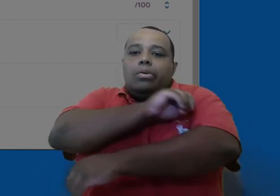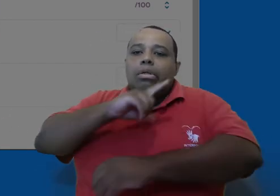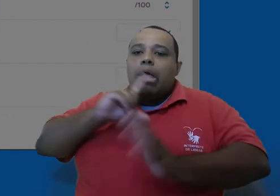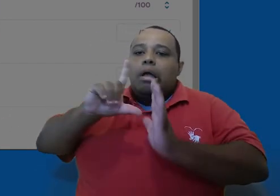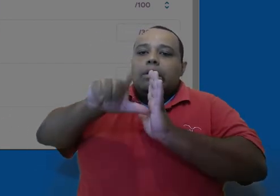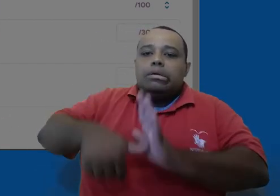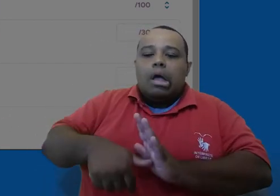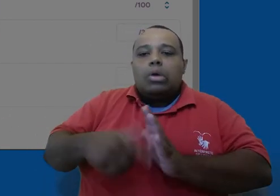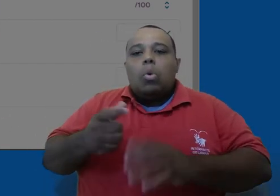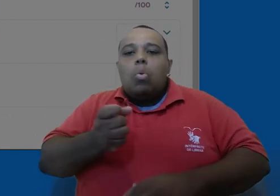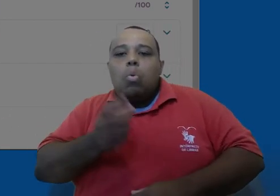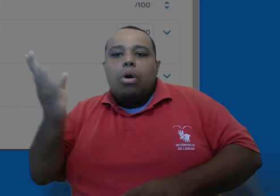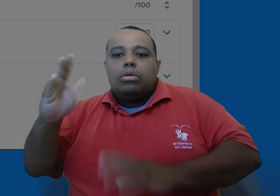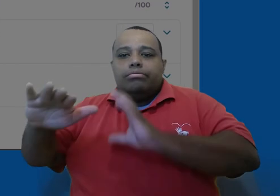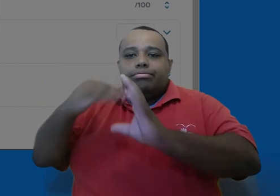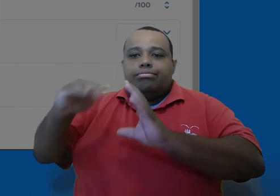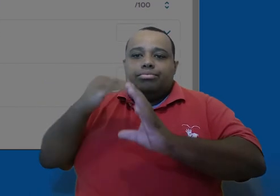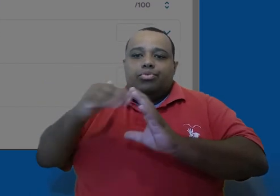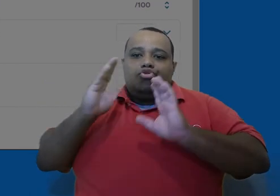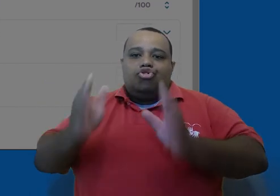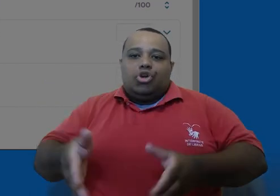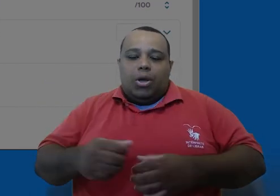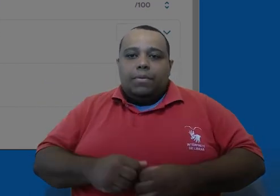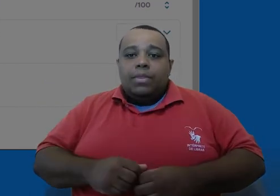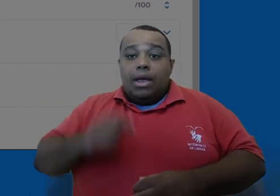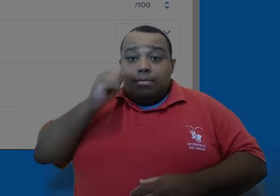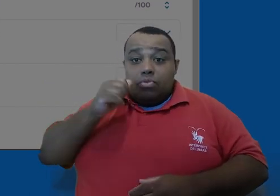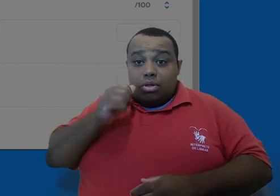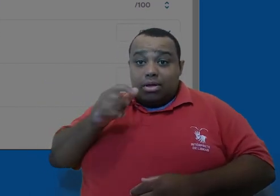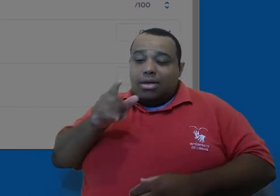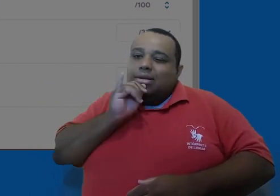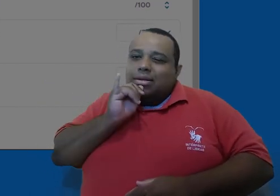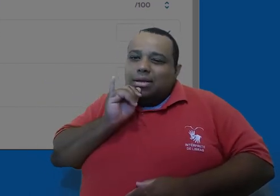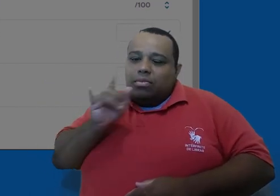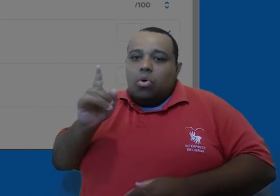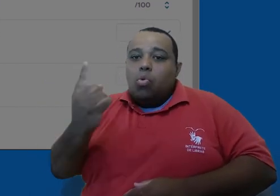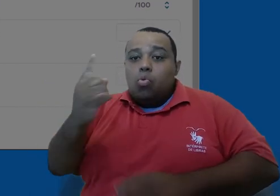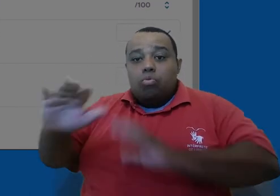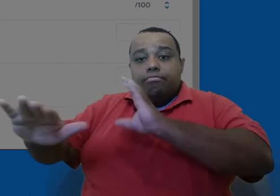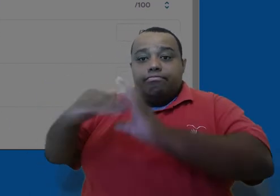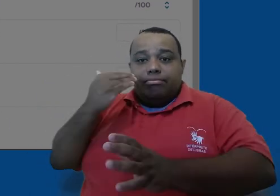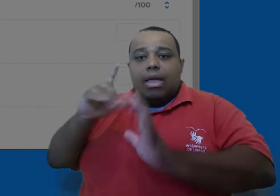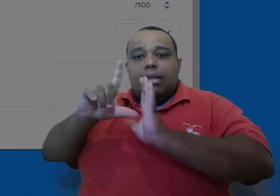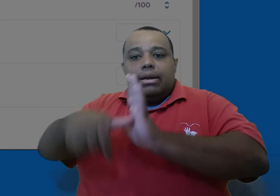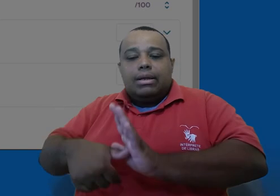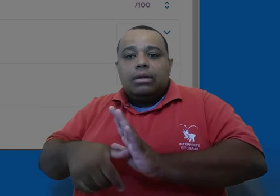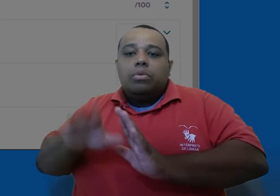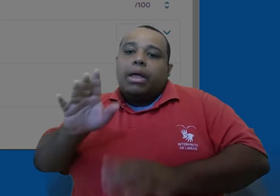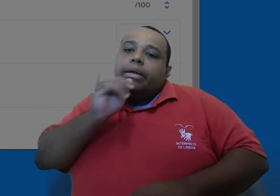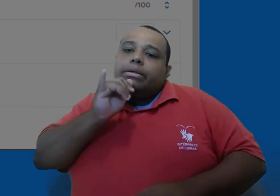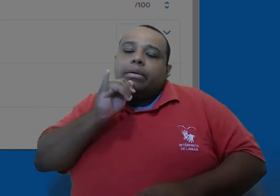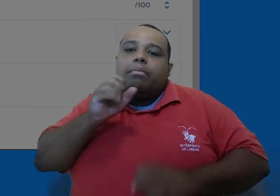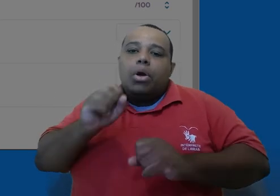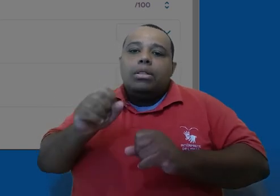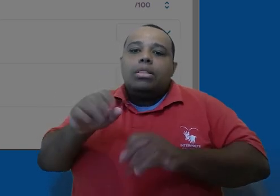para ter noção de com atrasado a entrega foi feita além de quantas entregas foram feitas neste caso específico a Priscila enviou apenas uma vez e